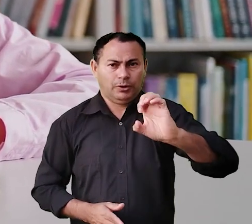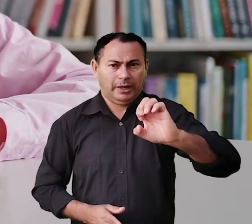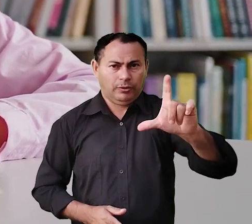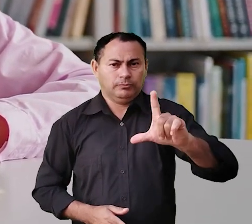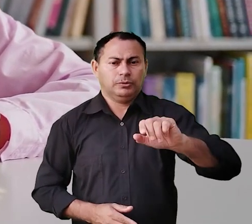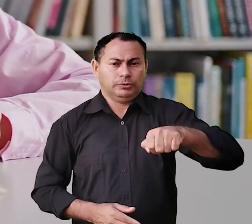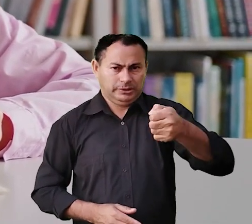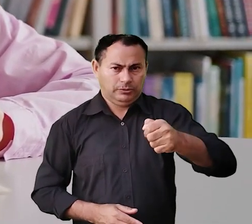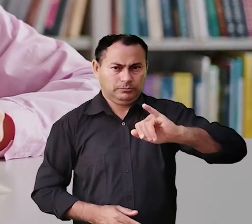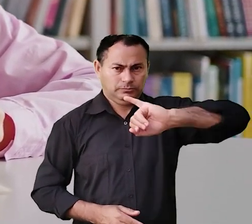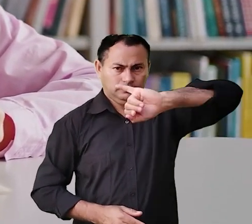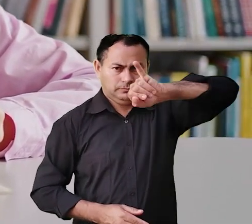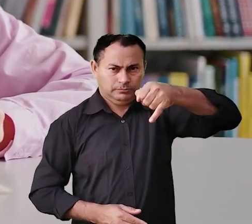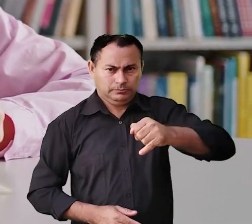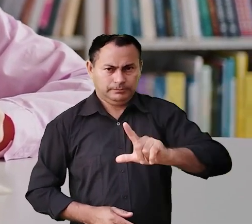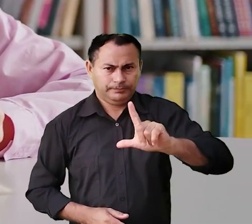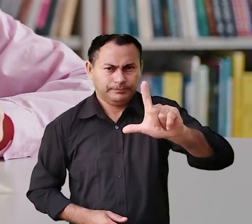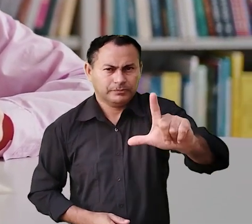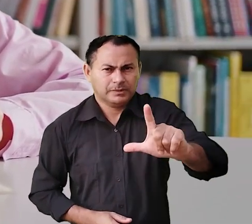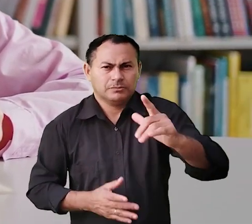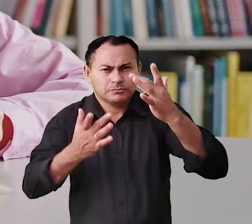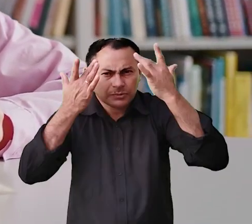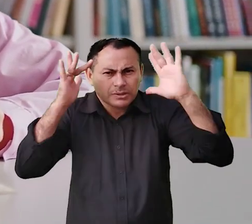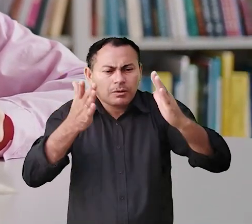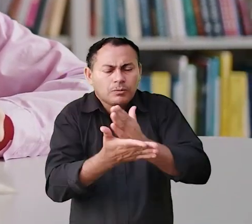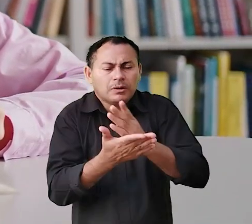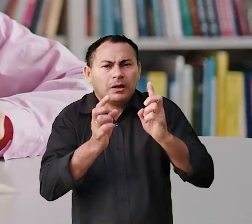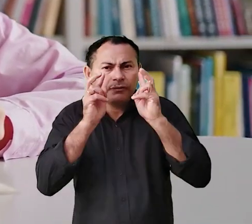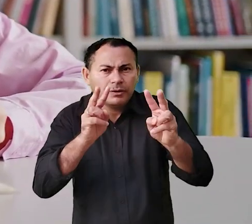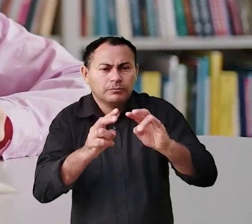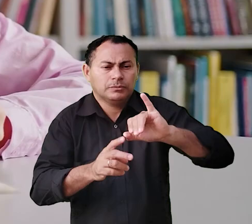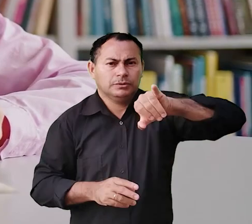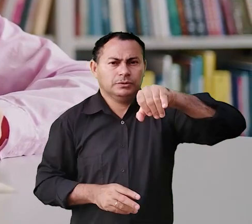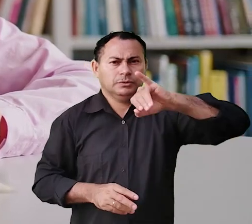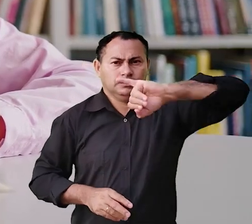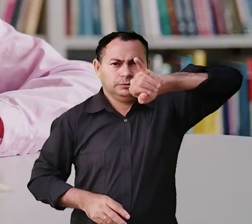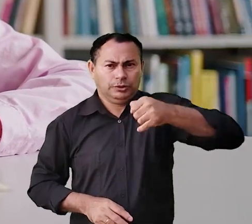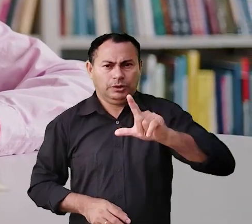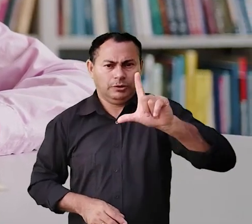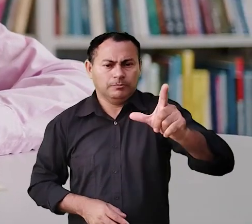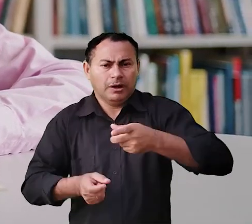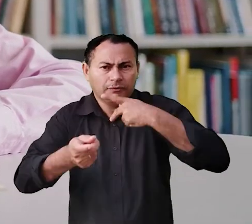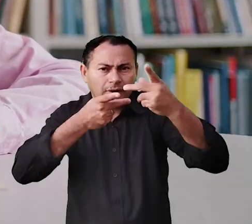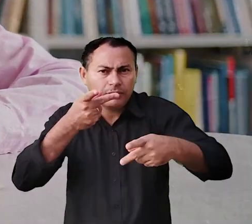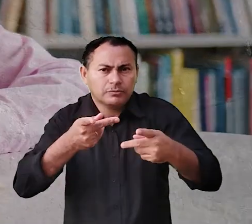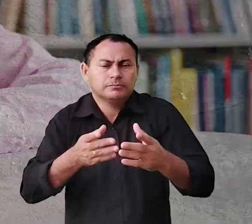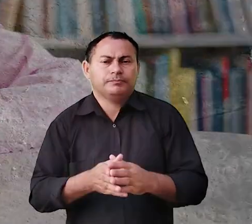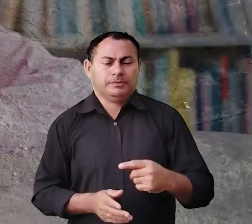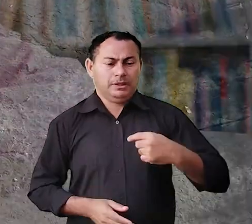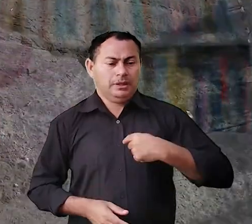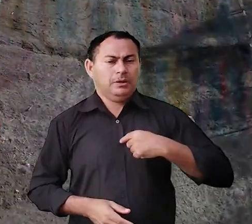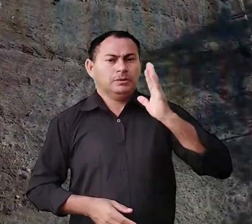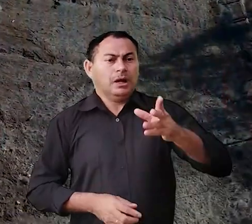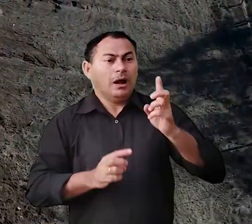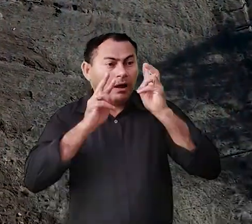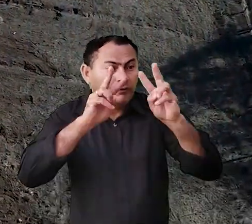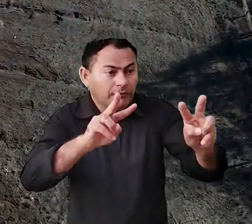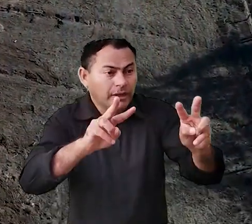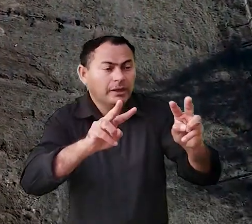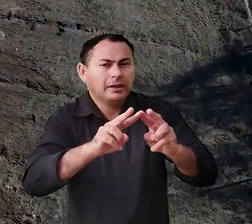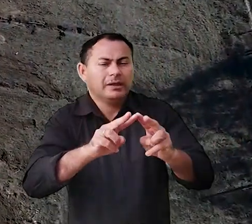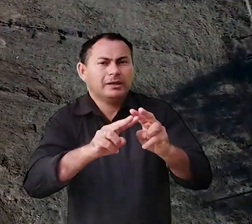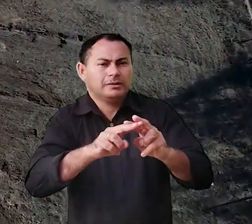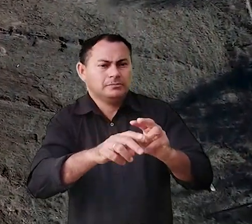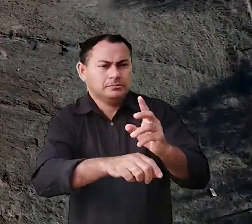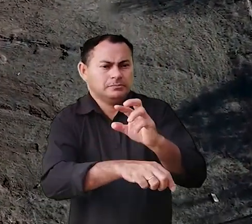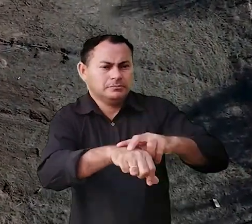Joel. Não sei se algum de vocês já viveu isso que Joel descreveu. Eu já vi campos